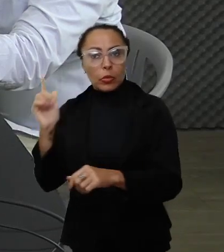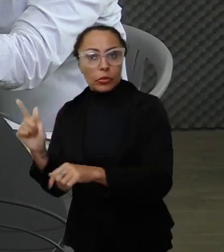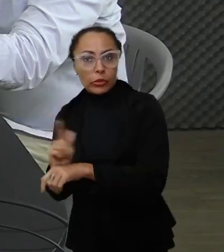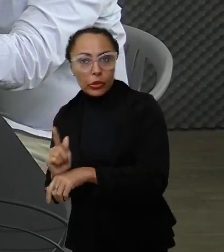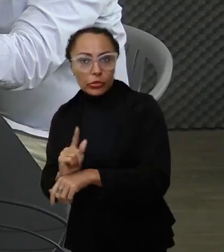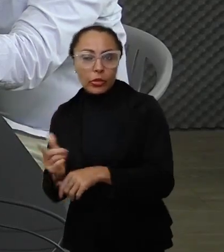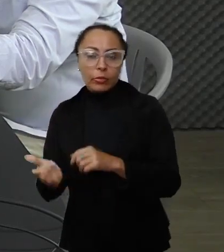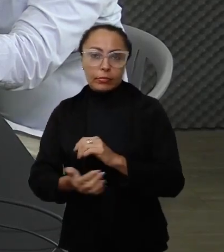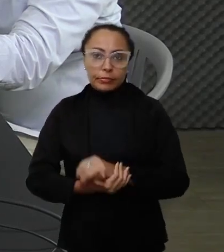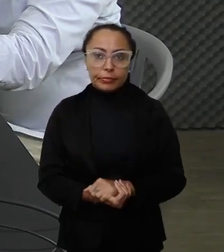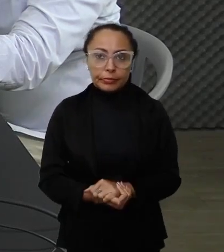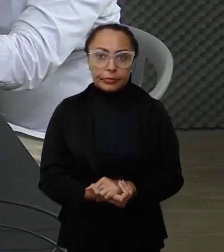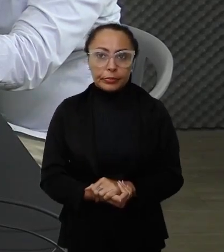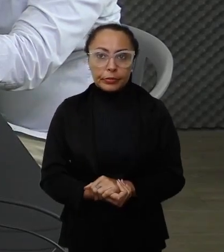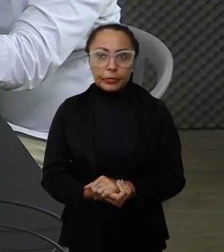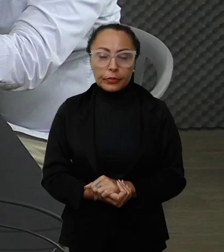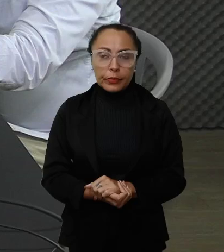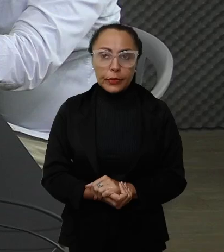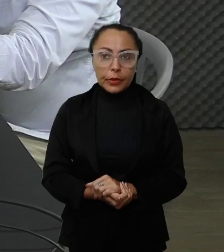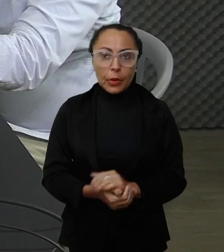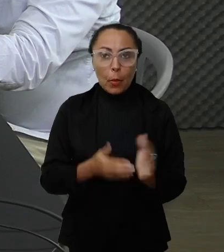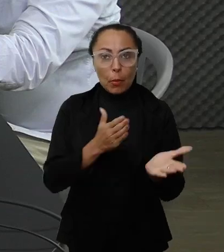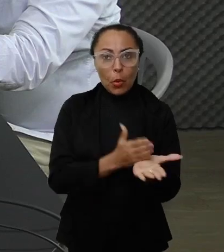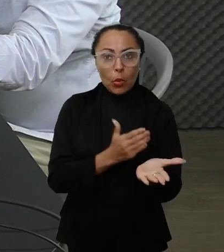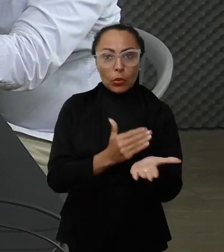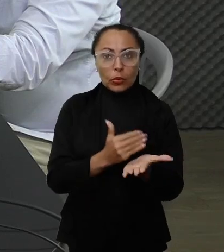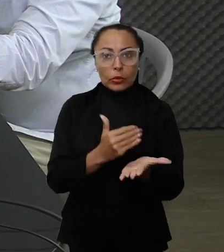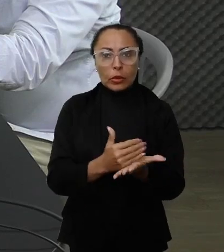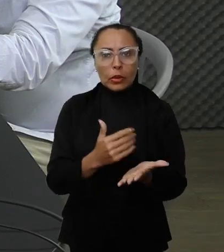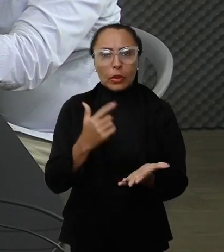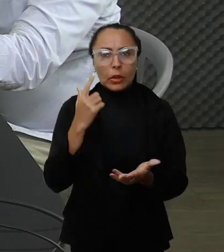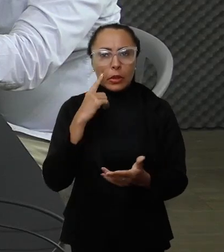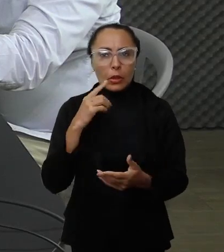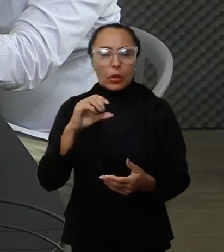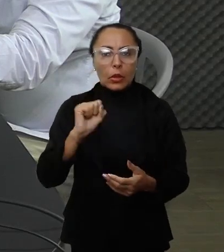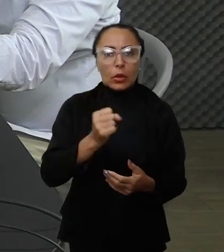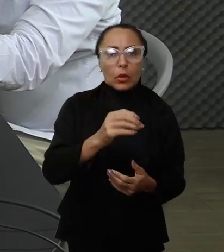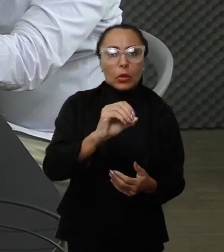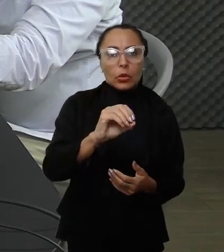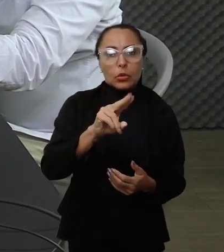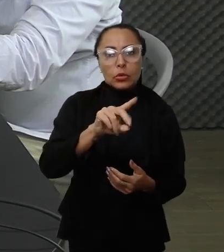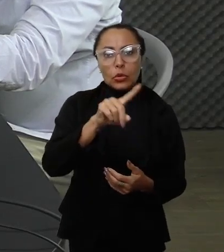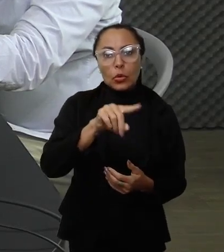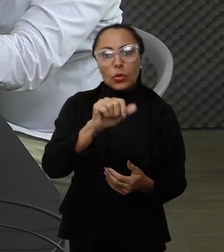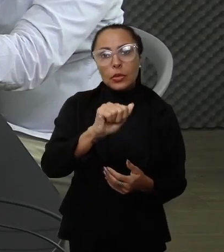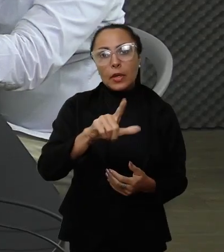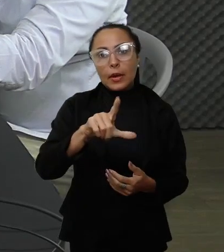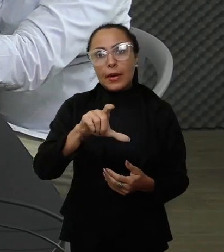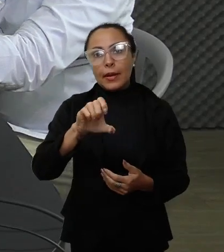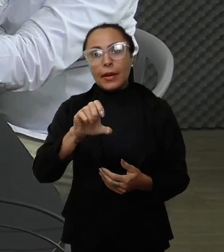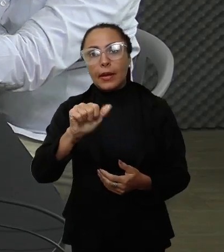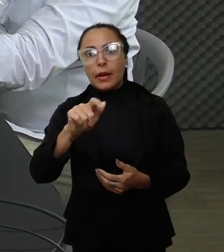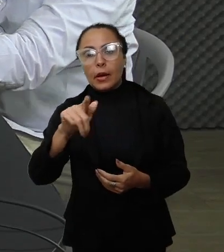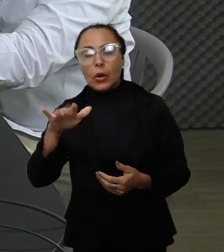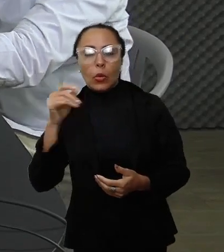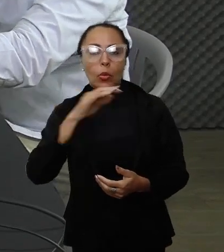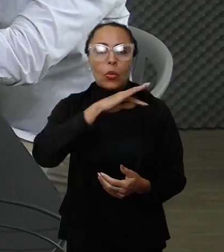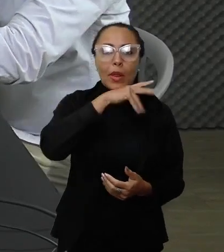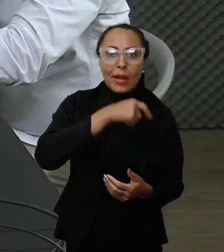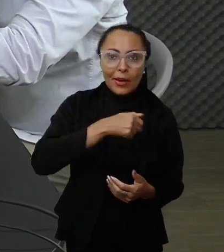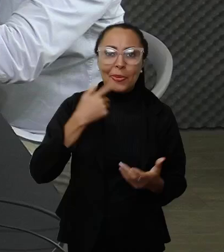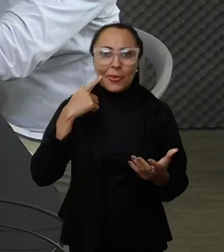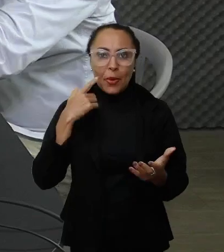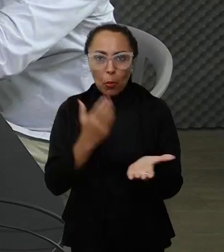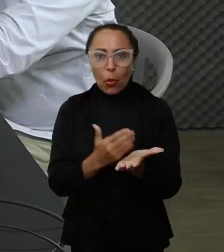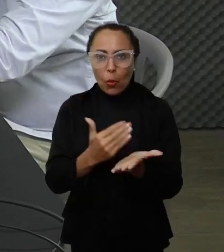Tem um bolo que... Vou lhe dizer qual é o bolo, e você deve conhecer. Souza Leão. É de Moreno? Pois Explica, eu não sabia dessa é, história, tá não.